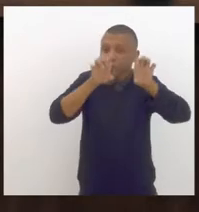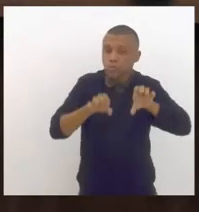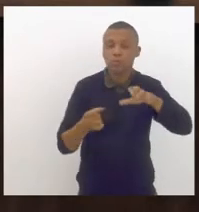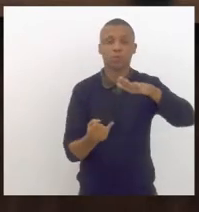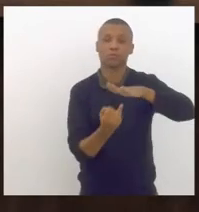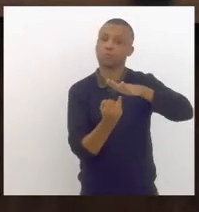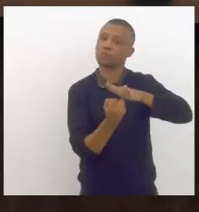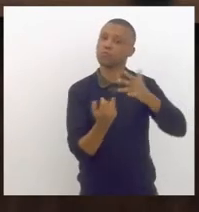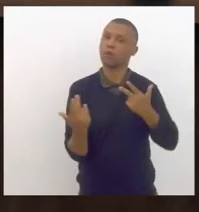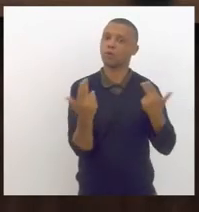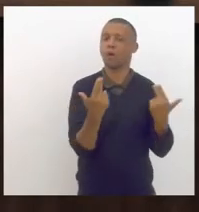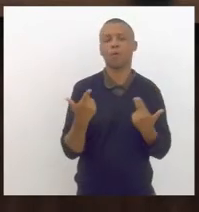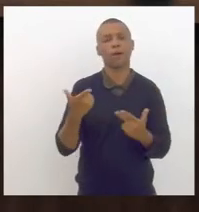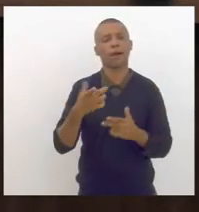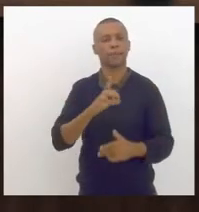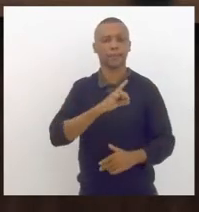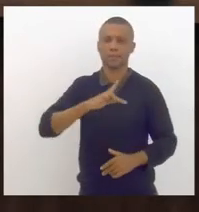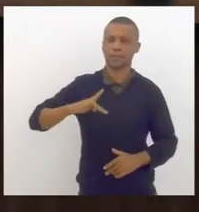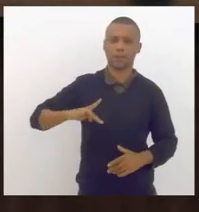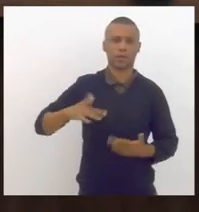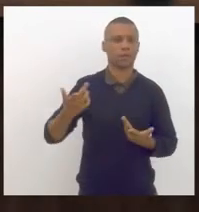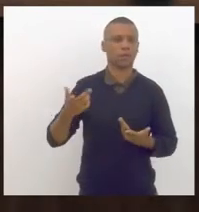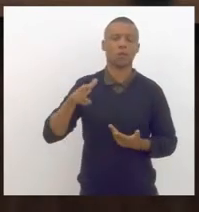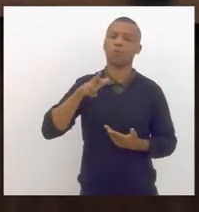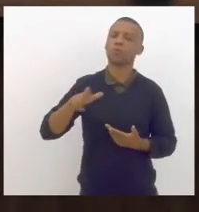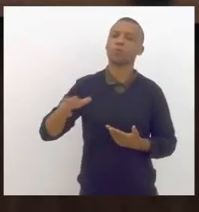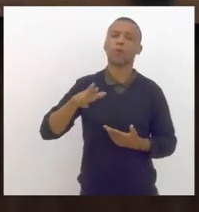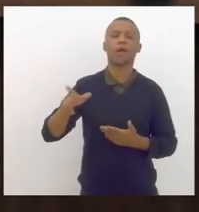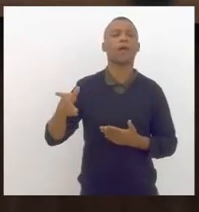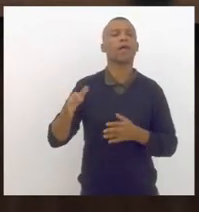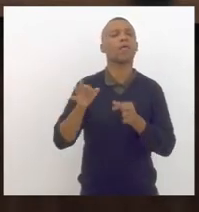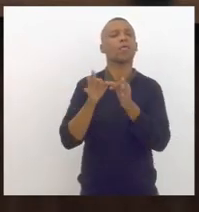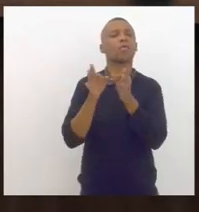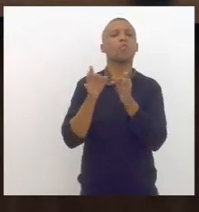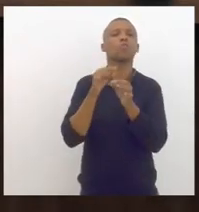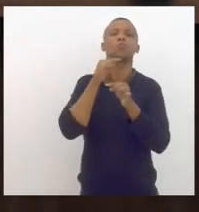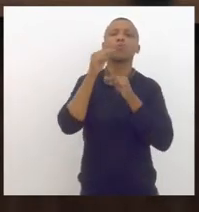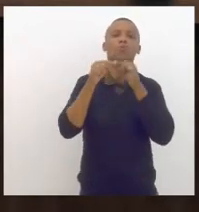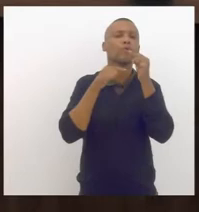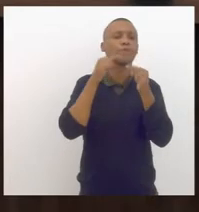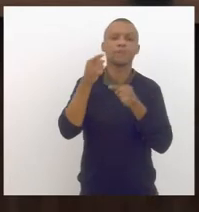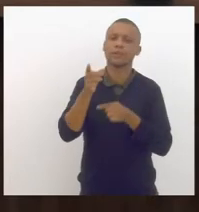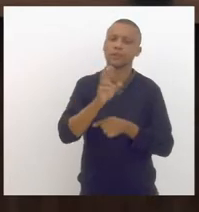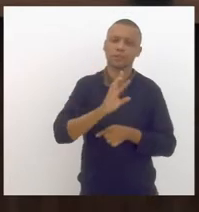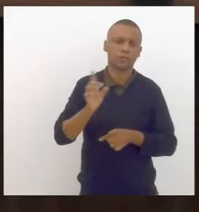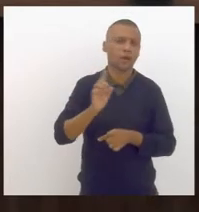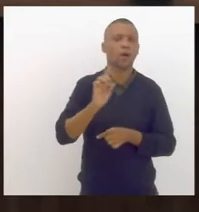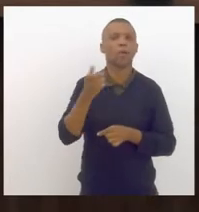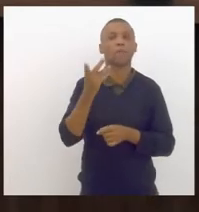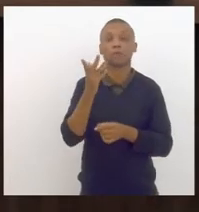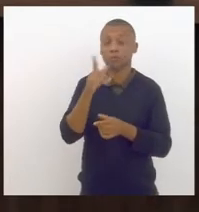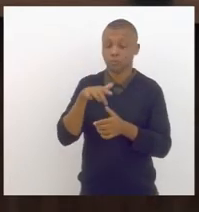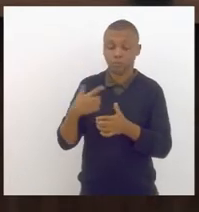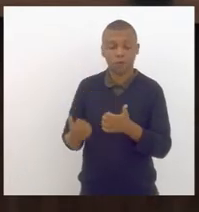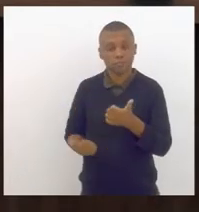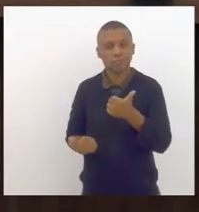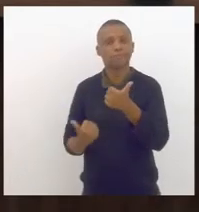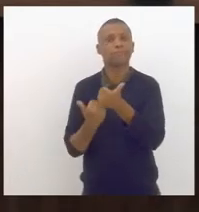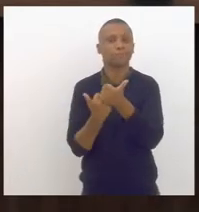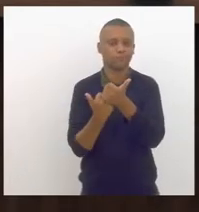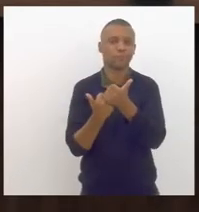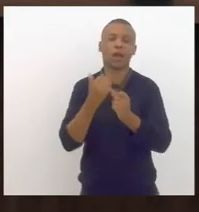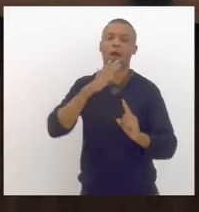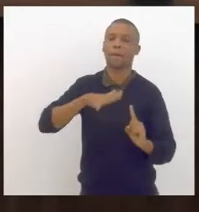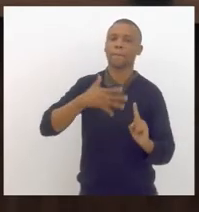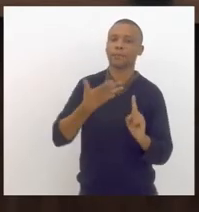Defensoria Pública. Então, aqui não há qualquer dúvida sobre o nosso voto favorável a essa homenagem à